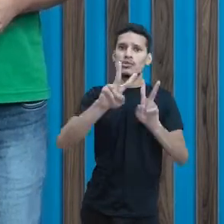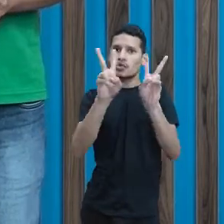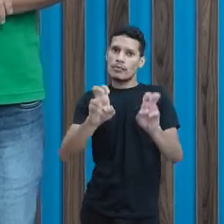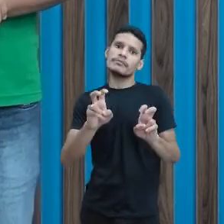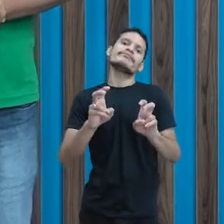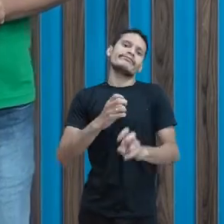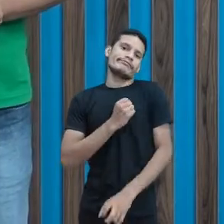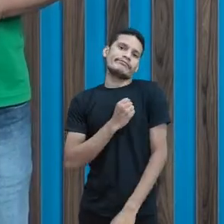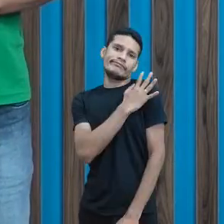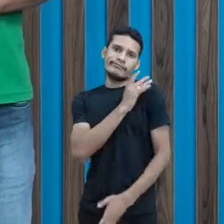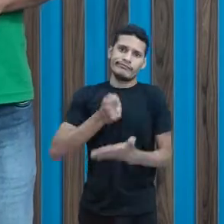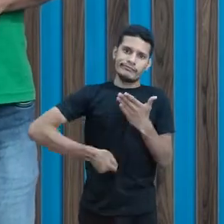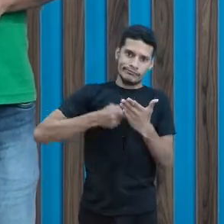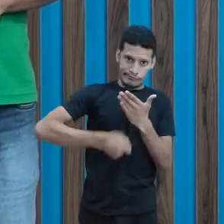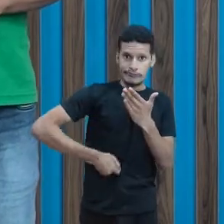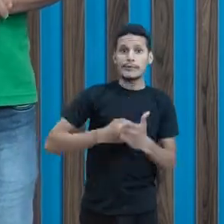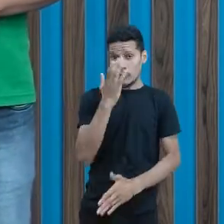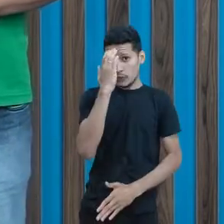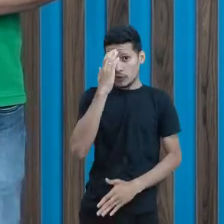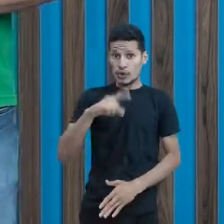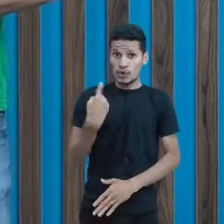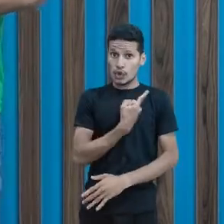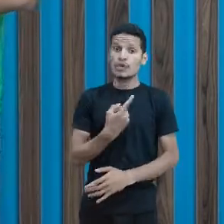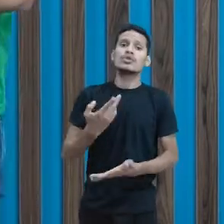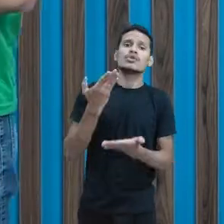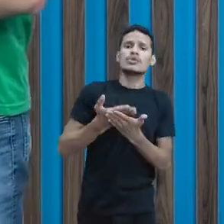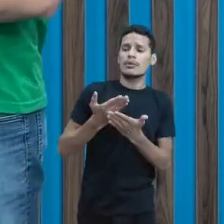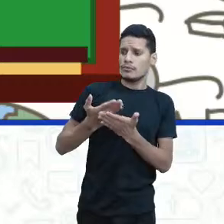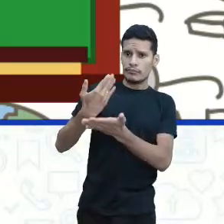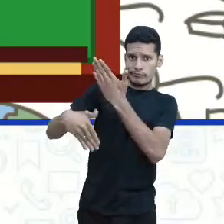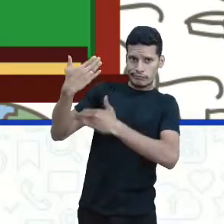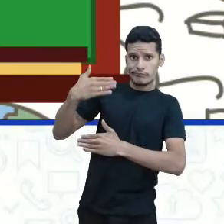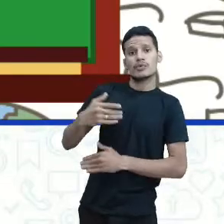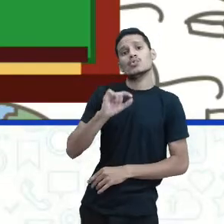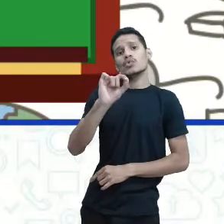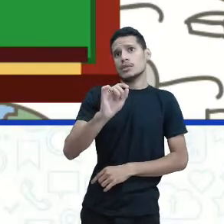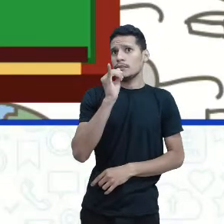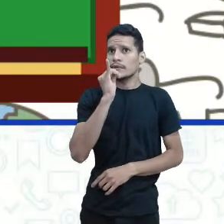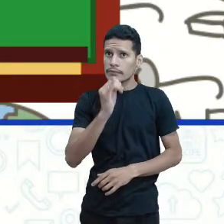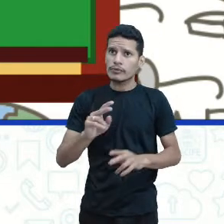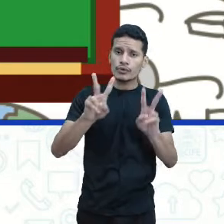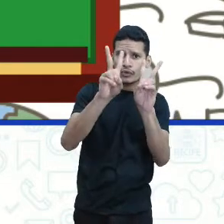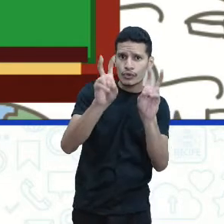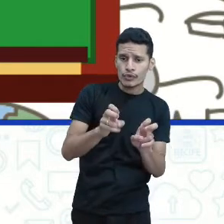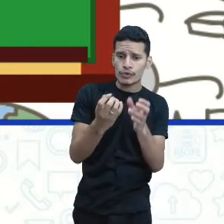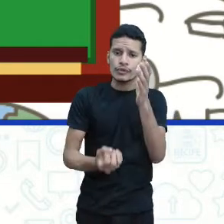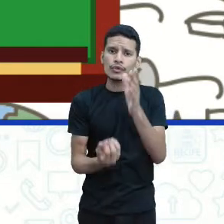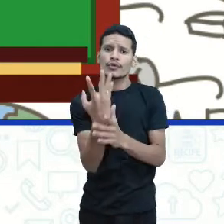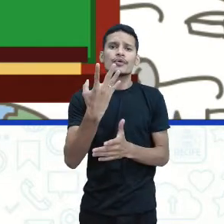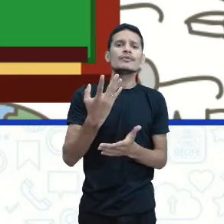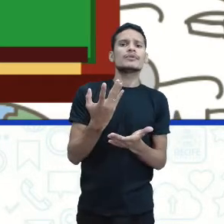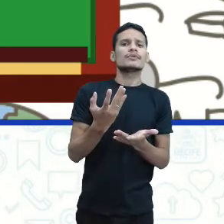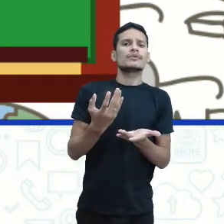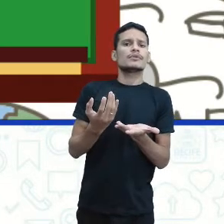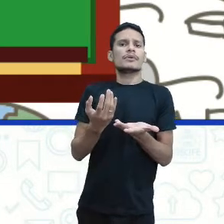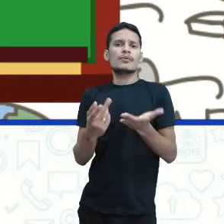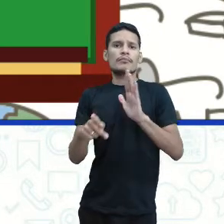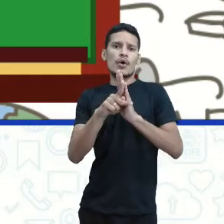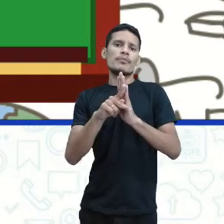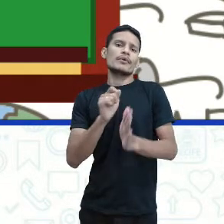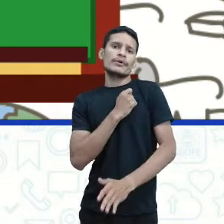ditadura militar. Então, na aula passada, nós estudamos, né, essa estruturação do regime militar, né, como ele ampliou as práticas